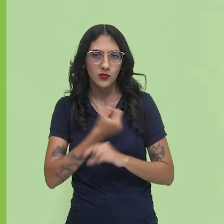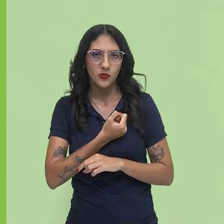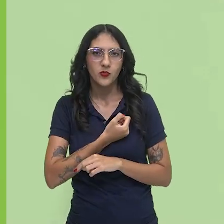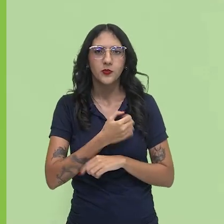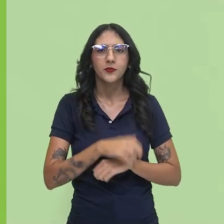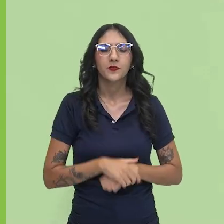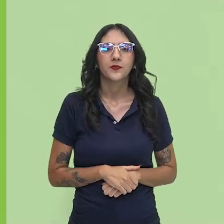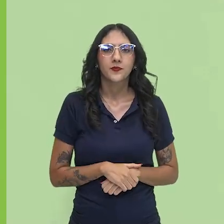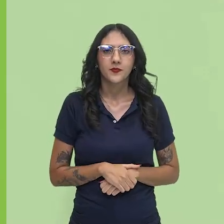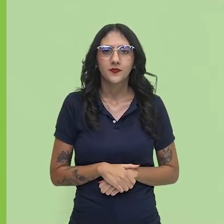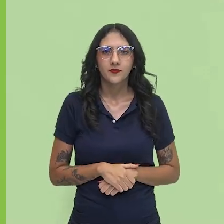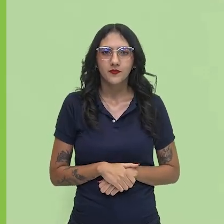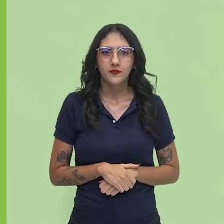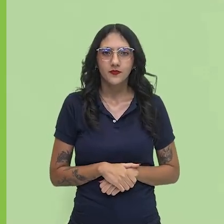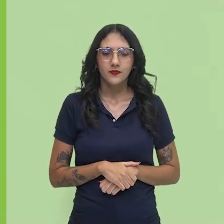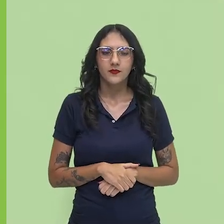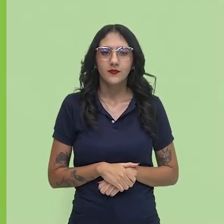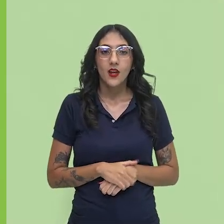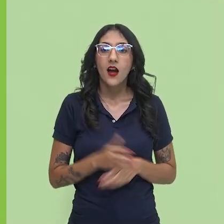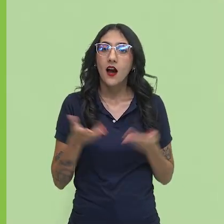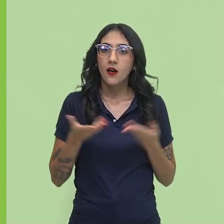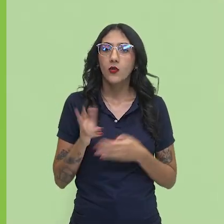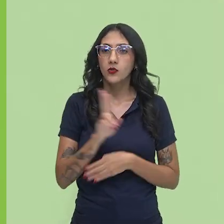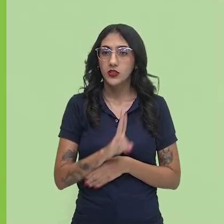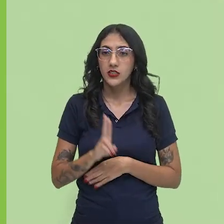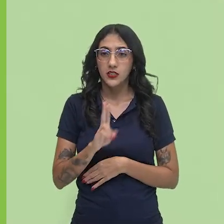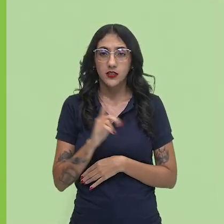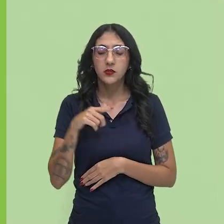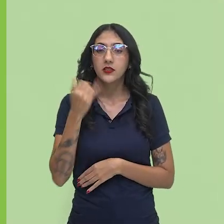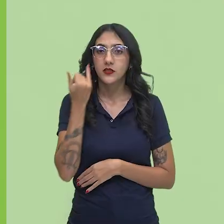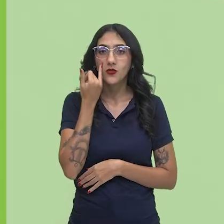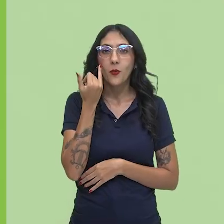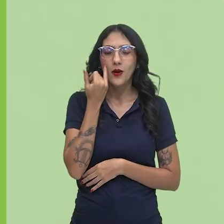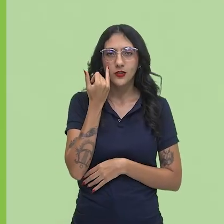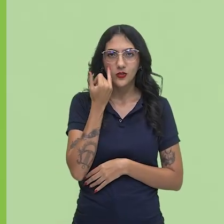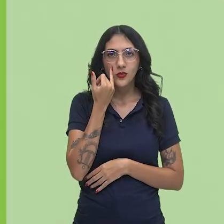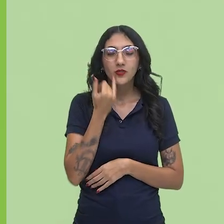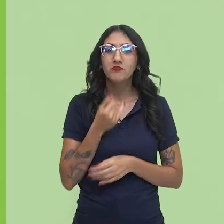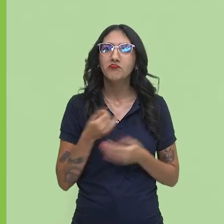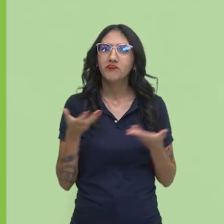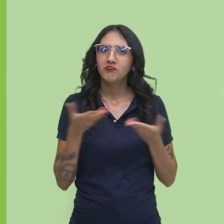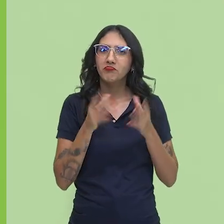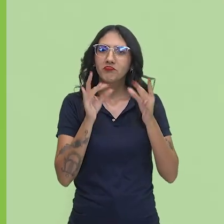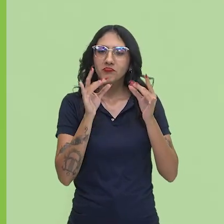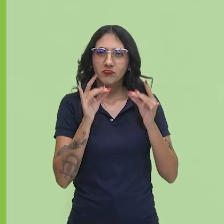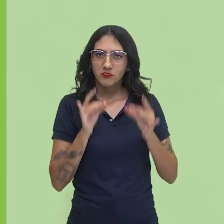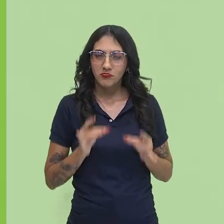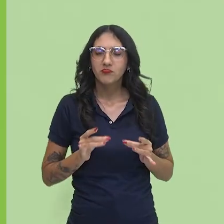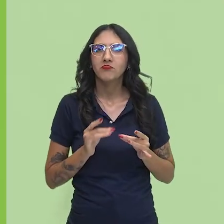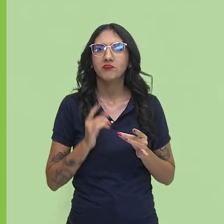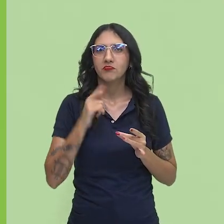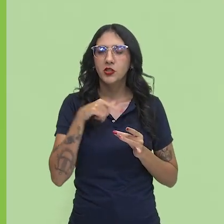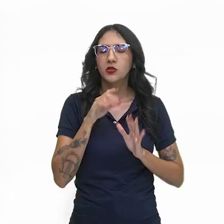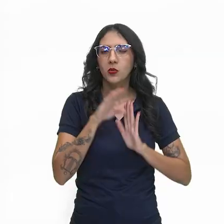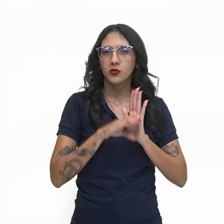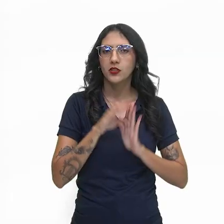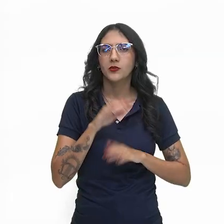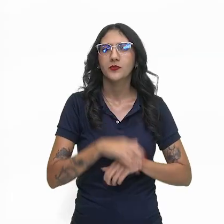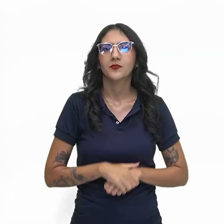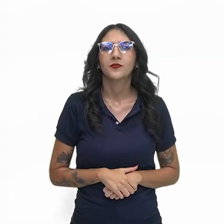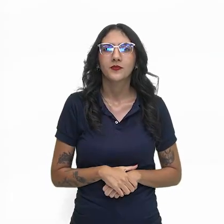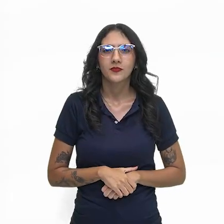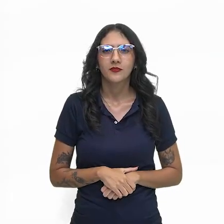com base no que nós vimos com o professor, vamos lá falar do arredondamento de